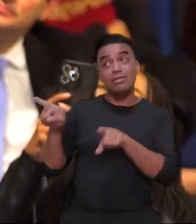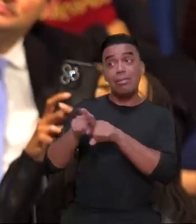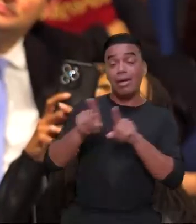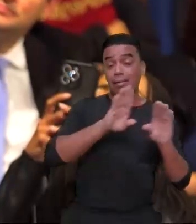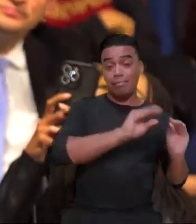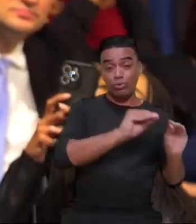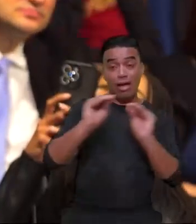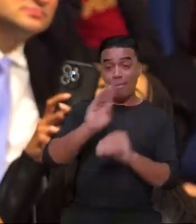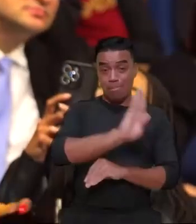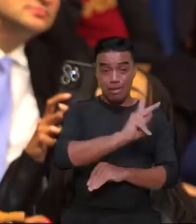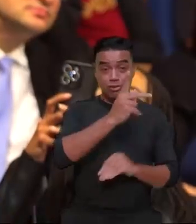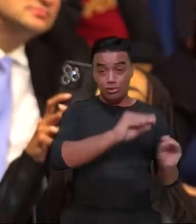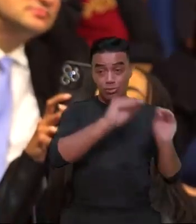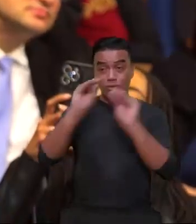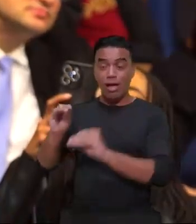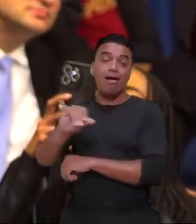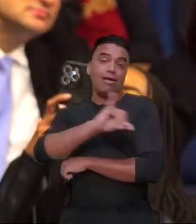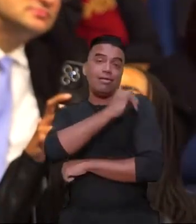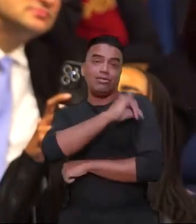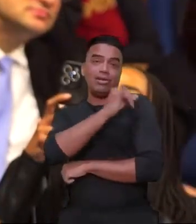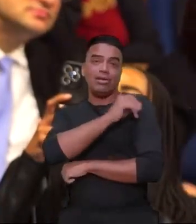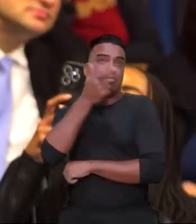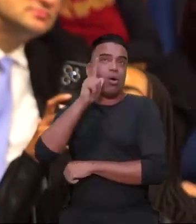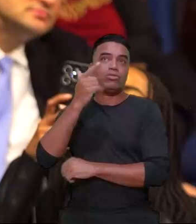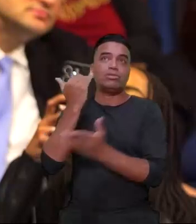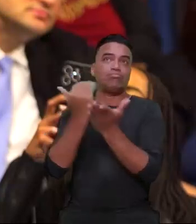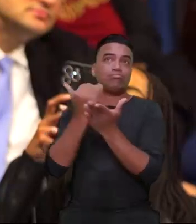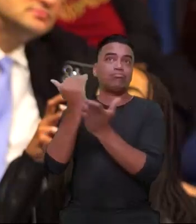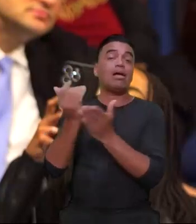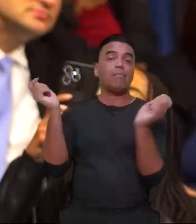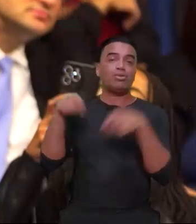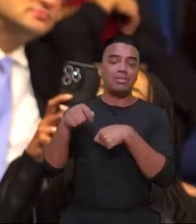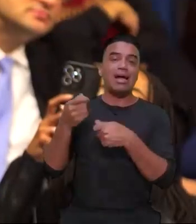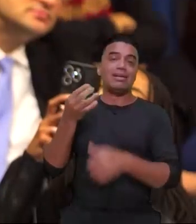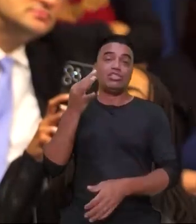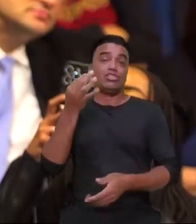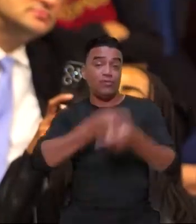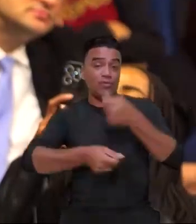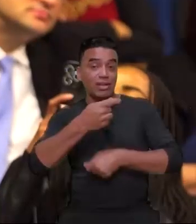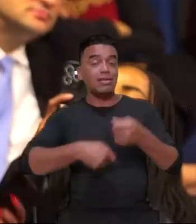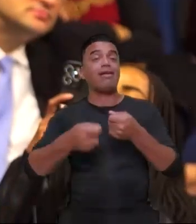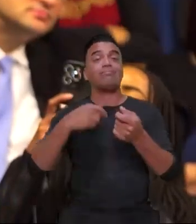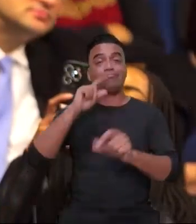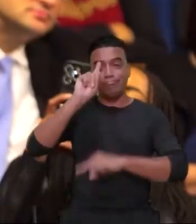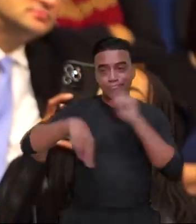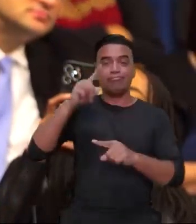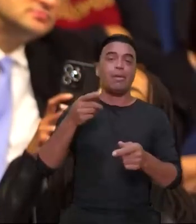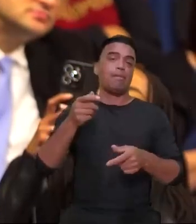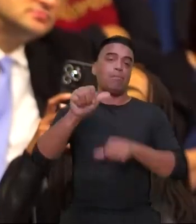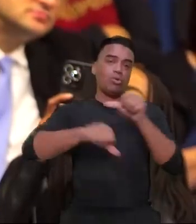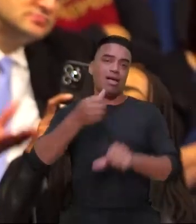sair de Belo Horizonte para ir para o Rio de Janeiro para ter uma possibilidade de ascensão financeira e econômica. Eu